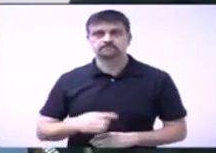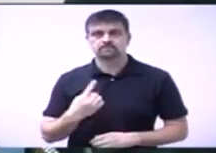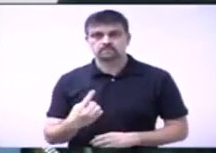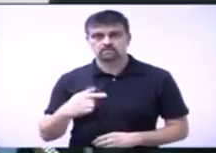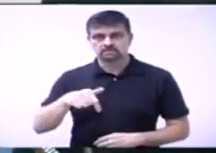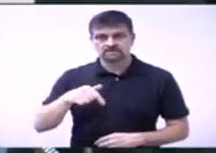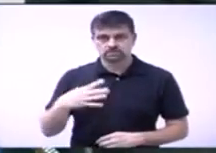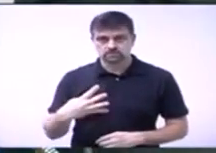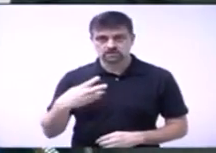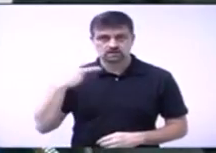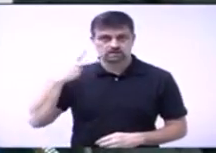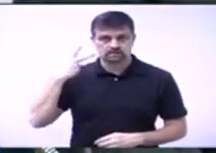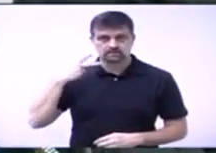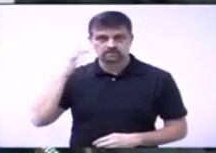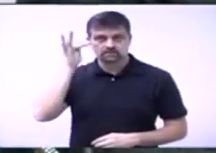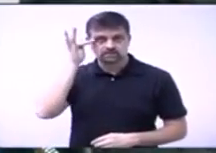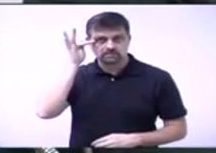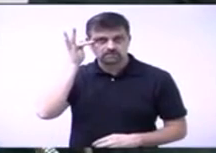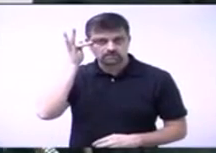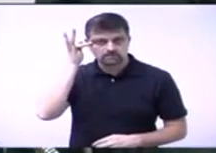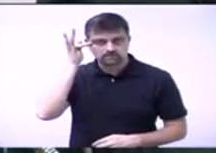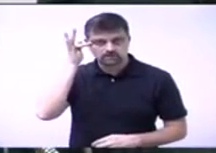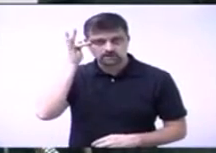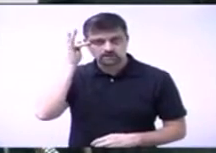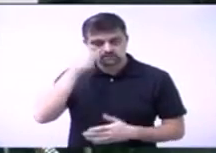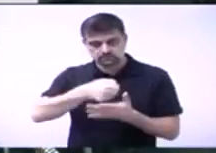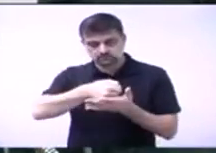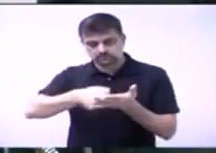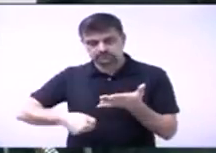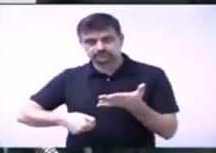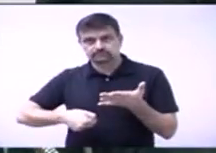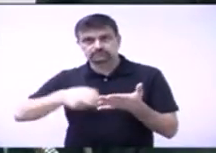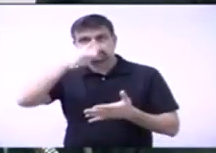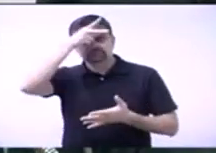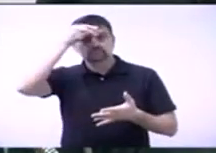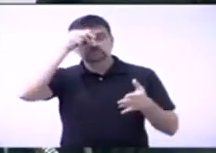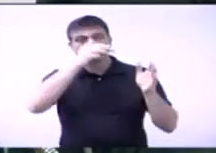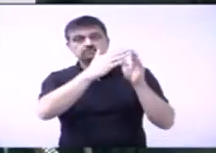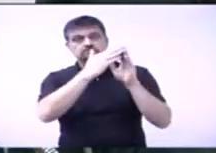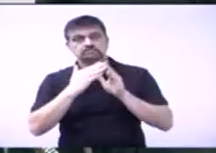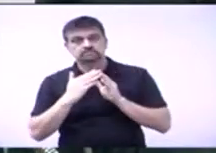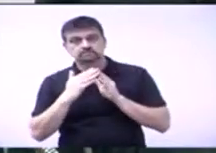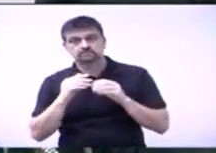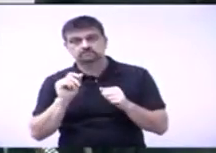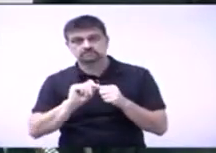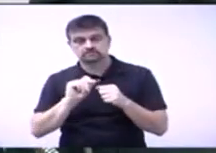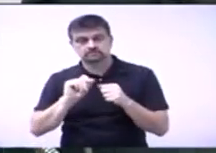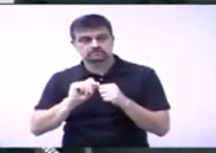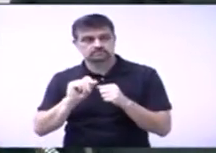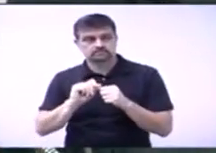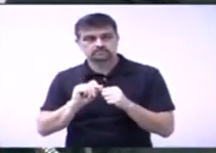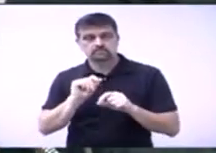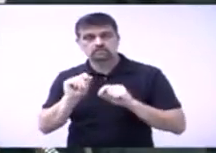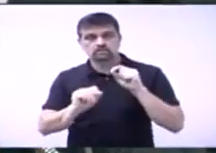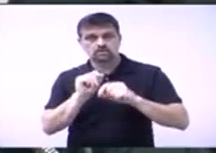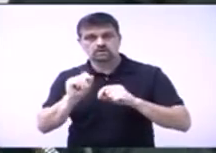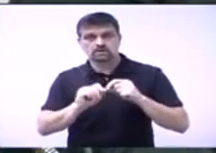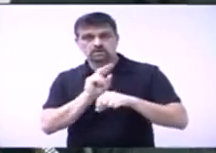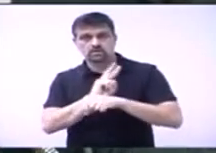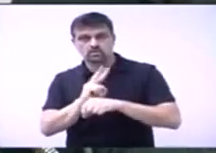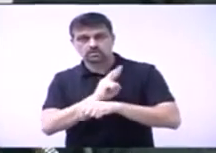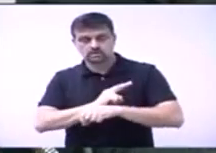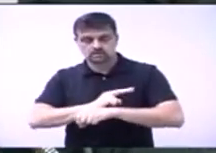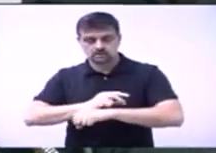184, do vereador Flávio Xavier, propõe ao Executivo que seja realizada a manutenção